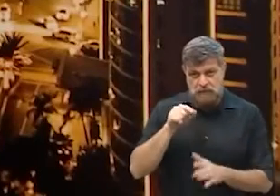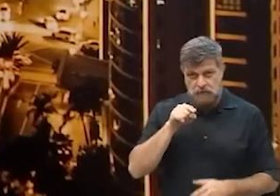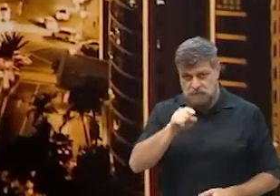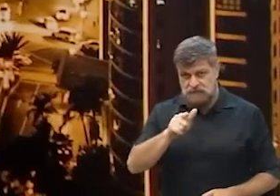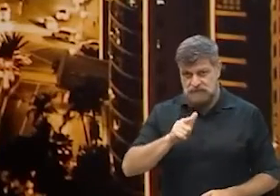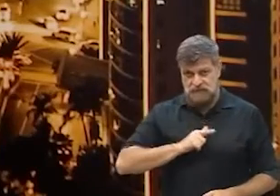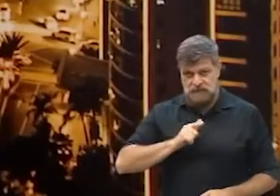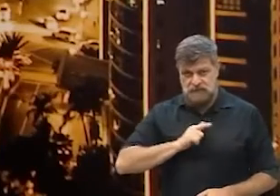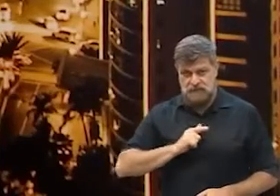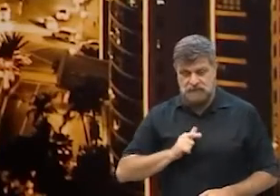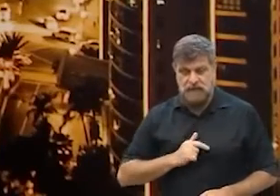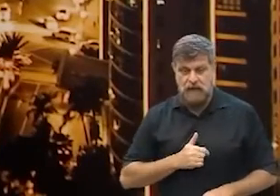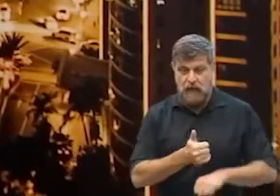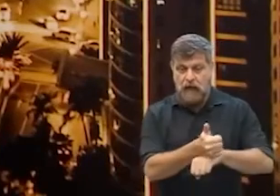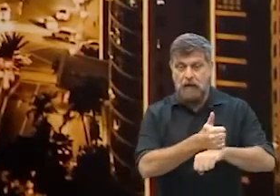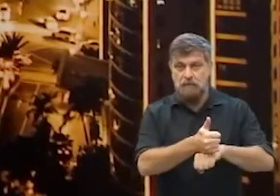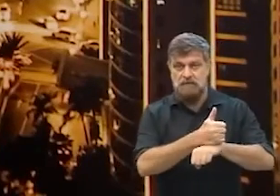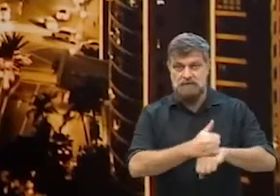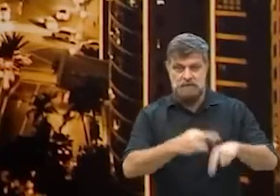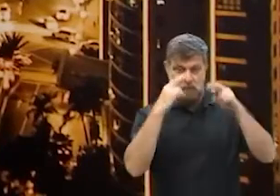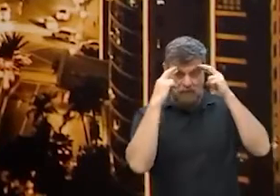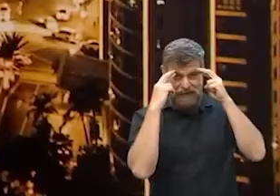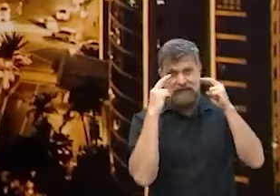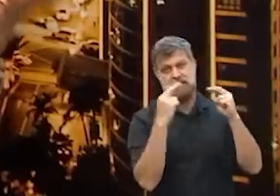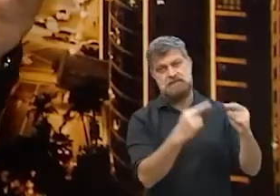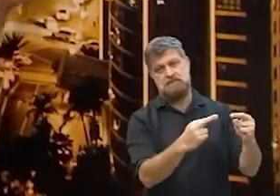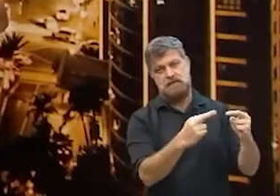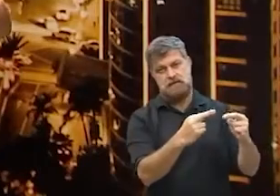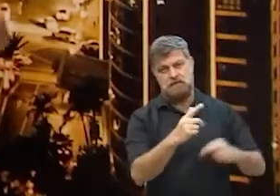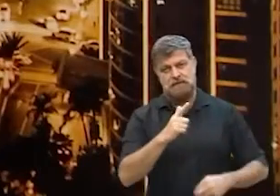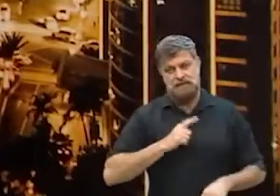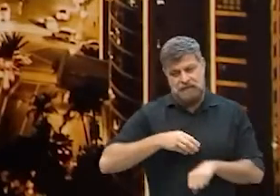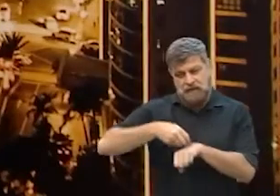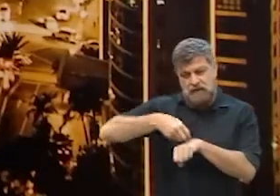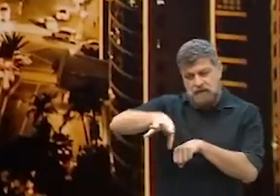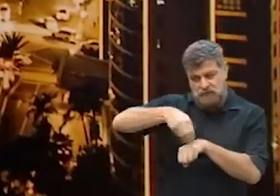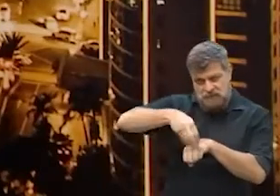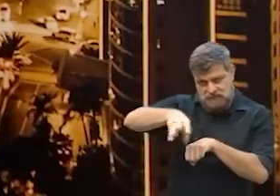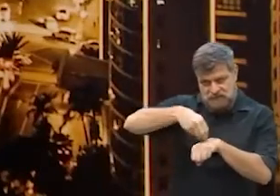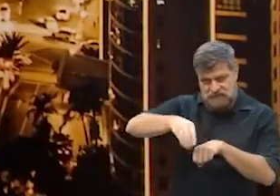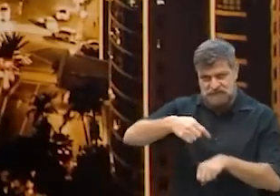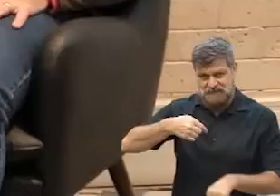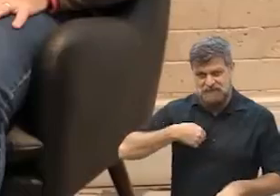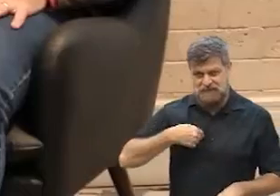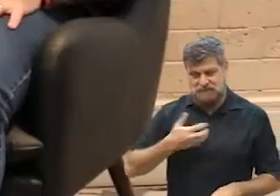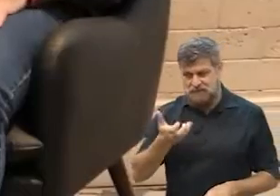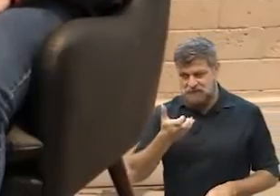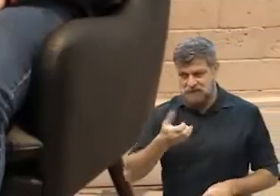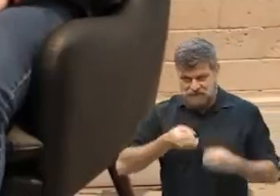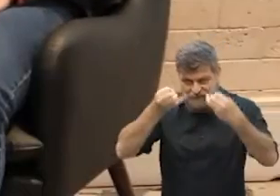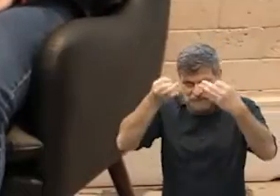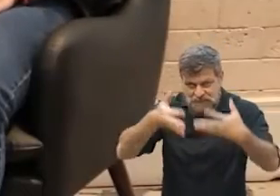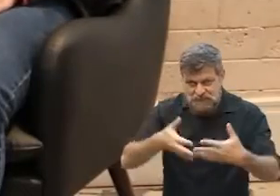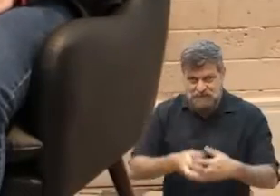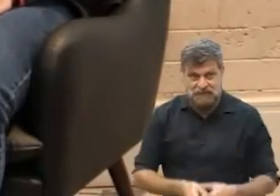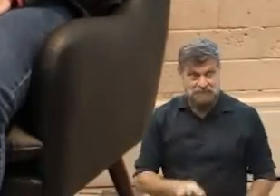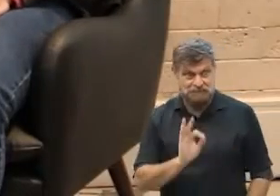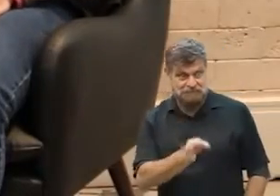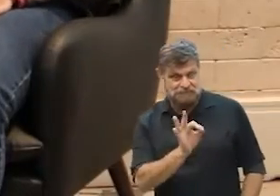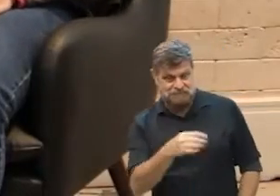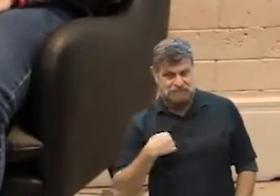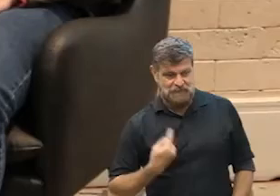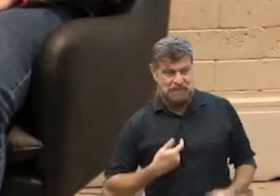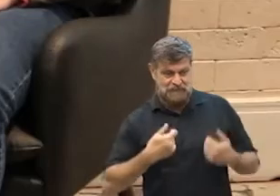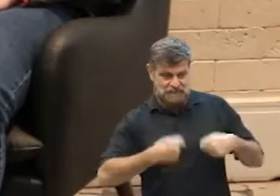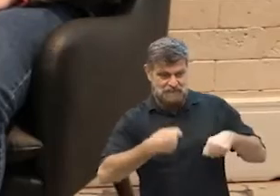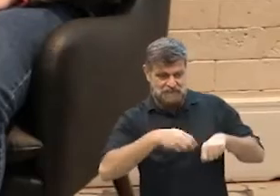um respeito pela profissão, tá? E tem algumas dicas aí que eu poderia dar, viu, André? Opa, vamos lá então, é o que